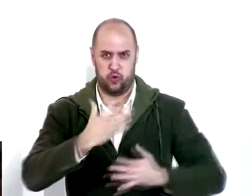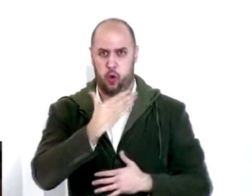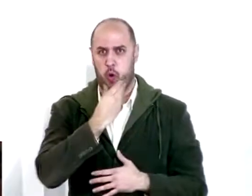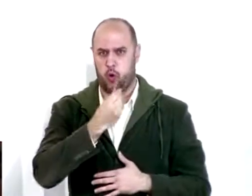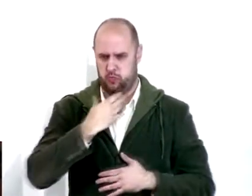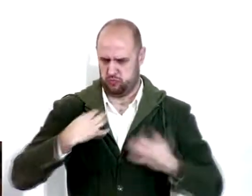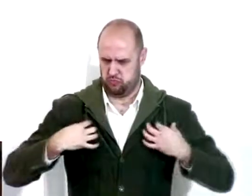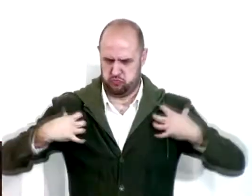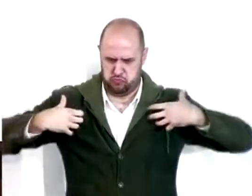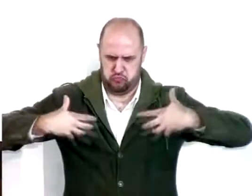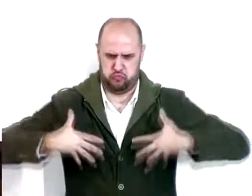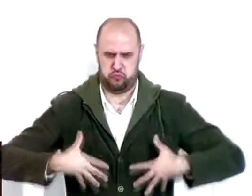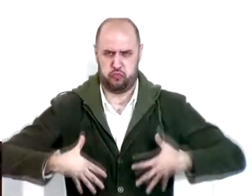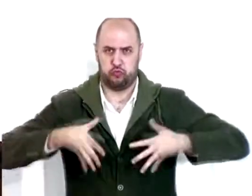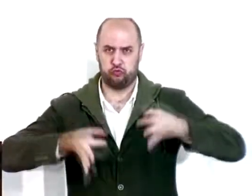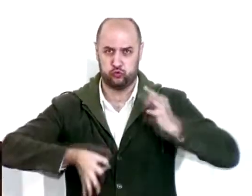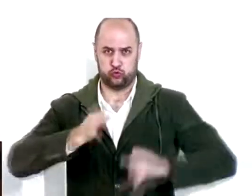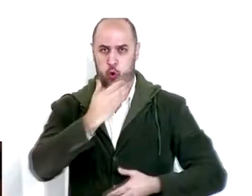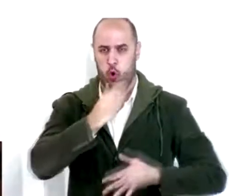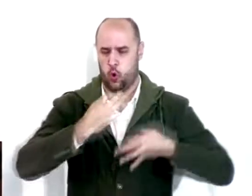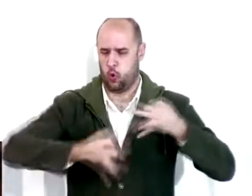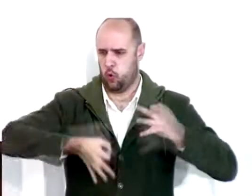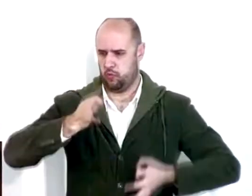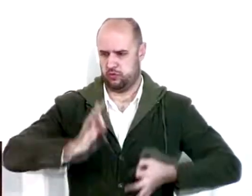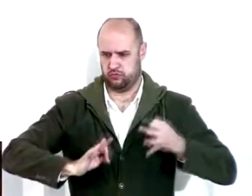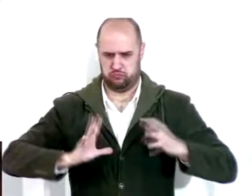aquela vestimenta